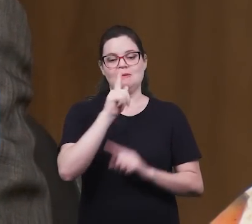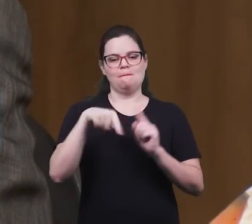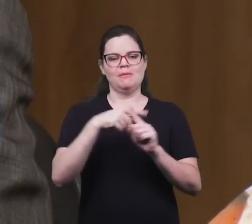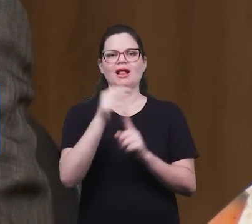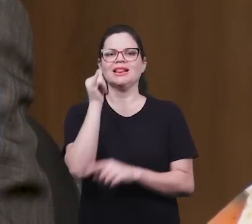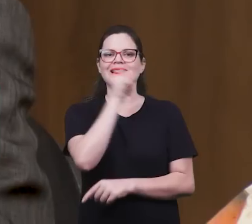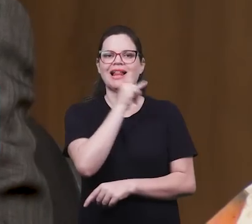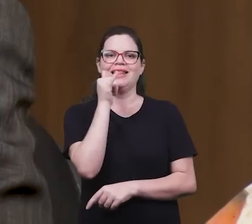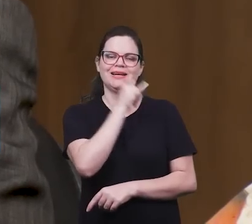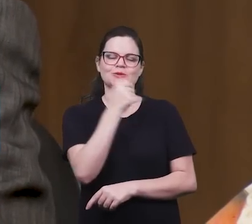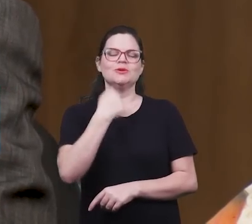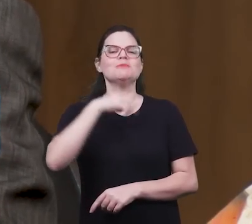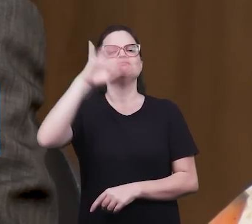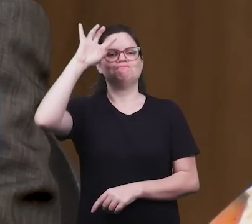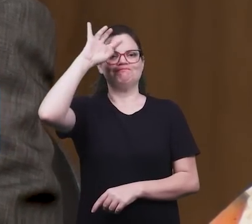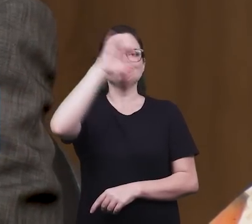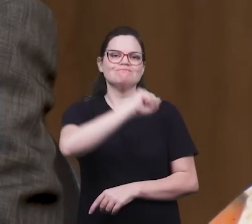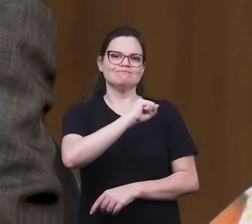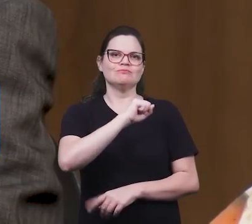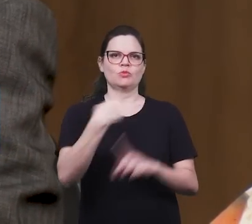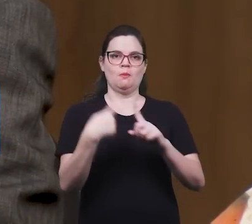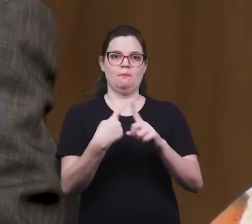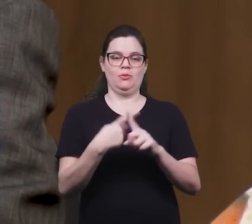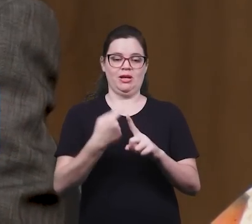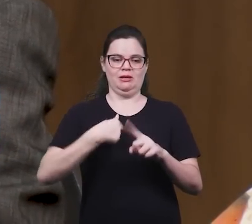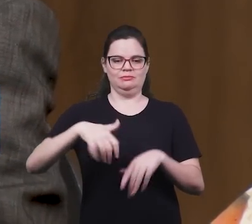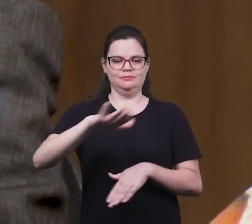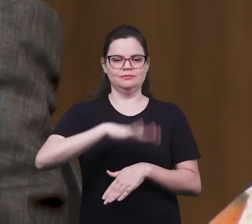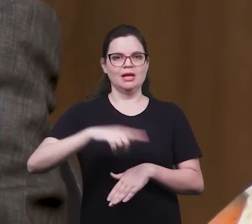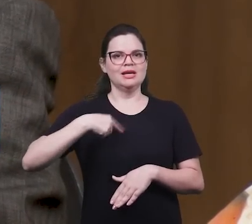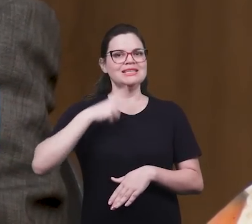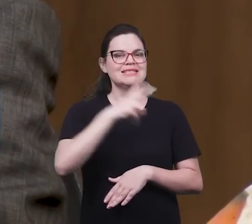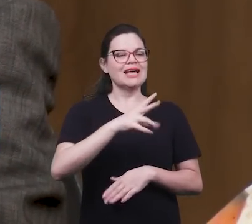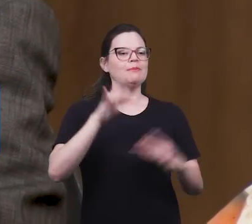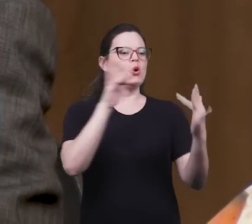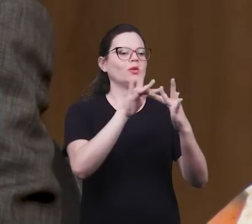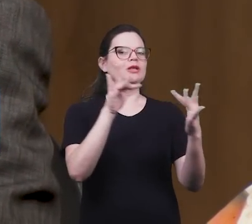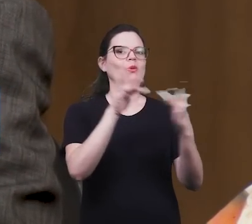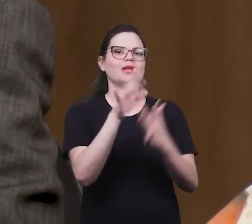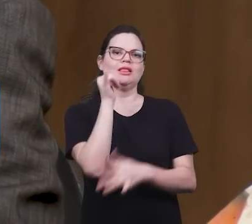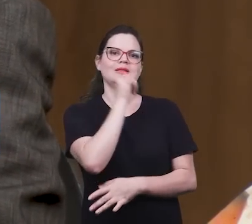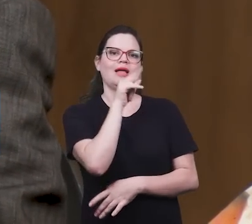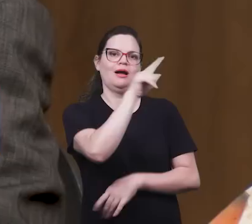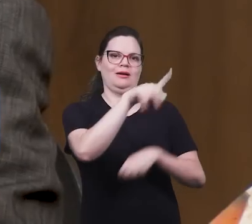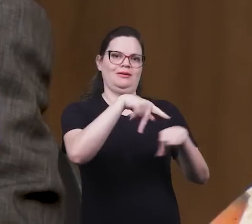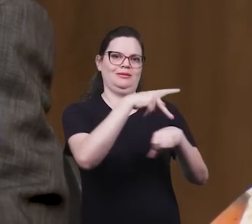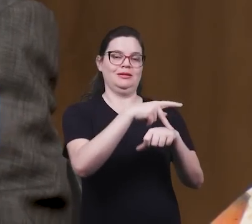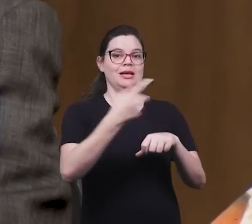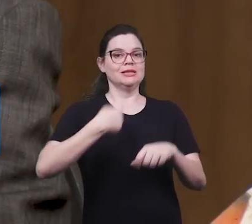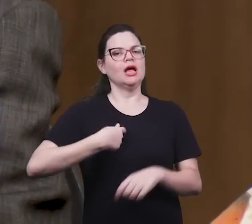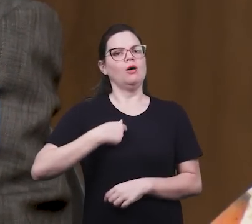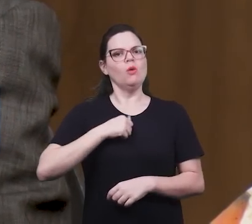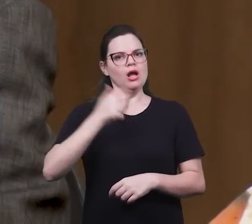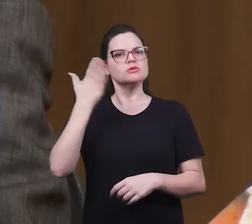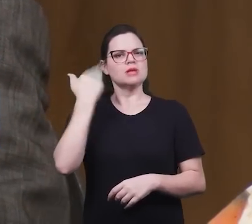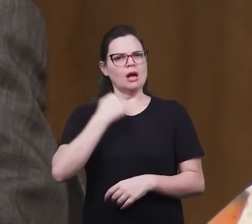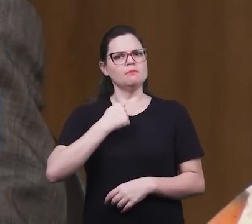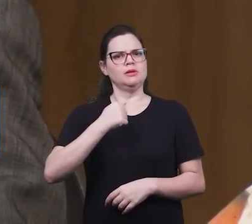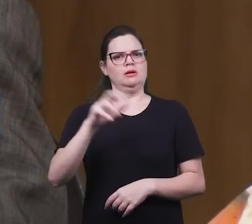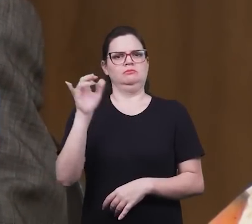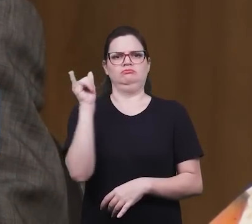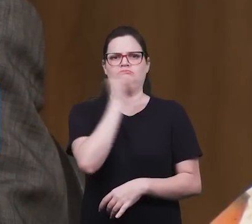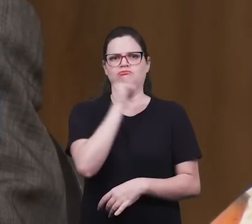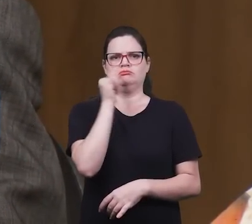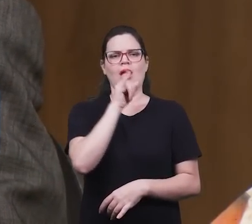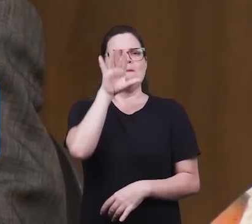italiano, porque o departamento que eu lidava, que eu trabalhava, lidava com a Itália. Então, aprendendo italiano, falando fluentemente italiano, aquilo